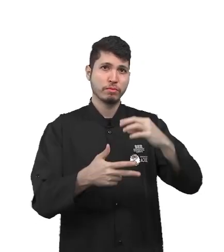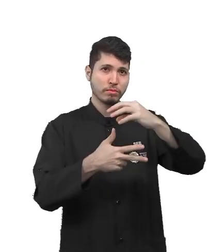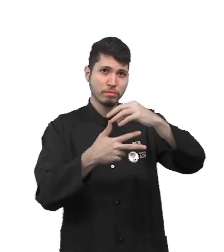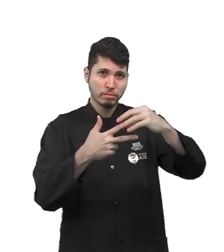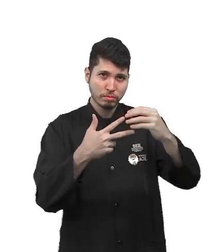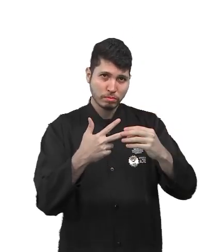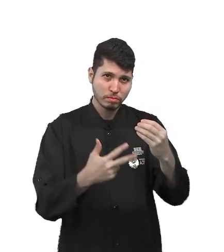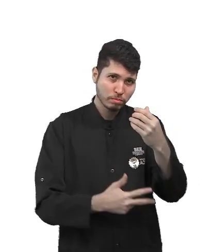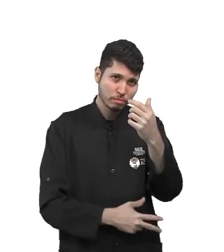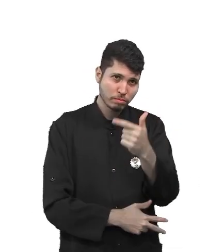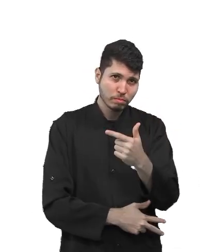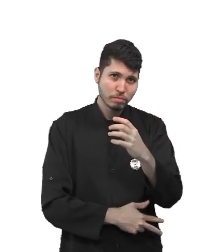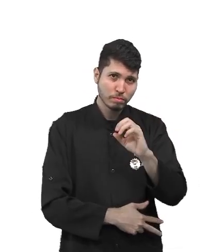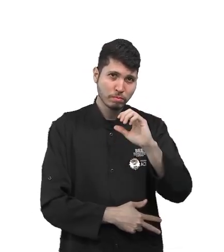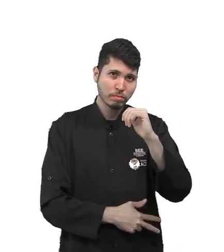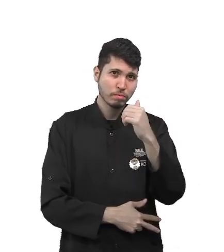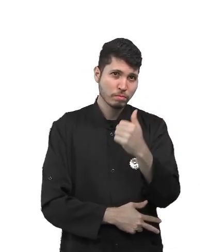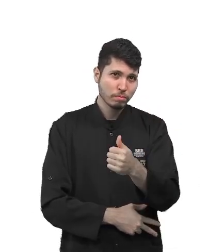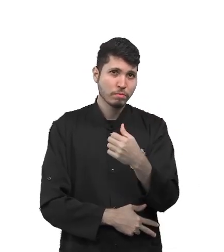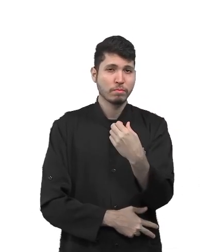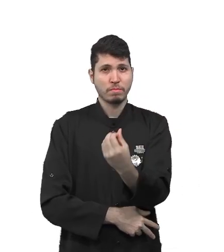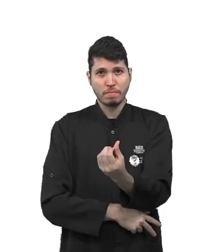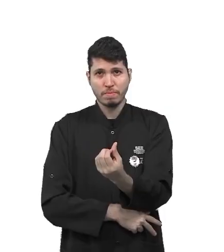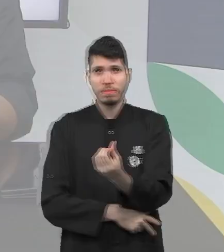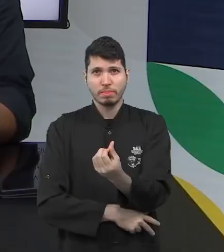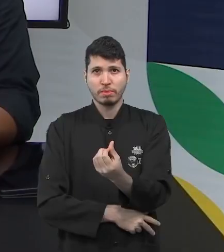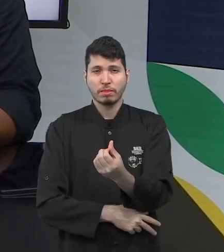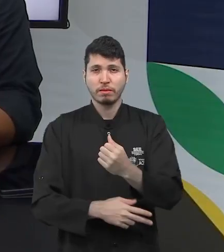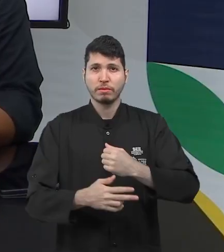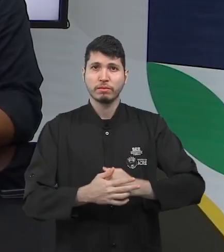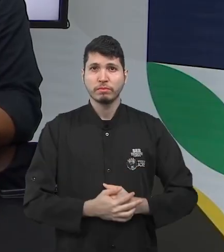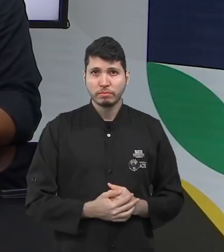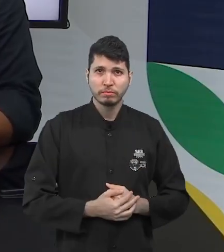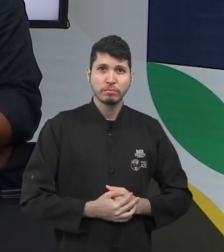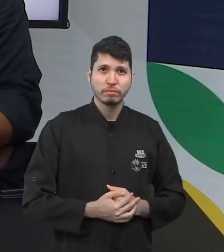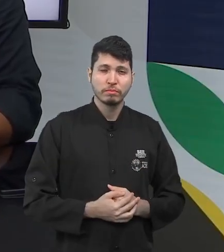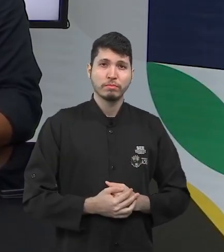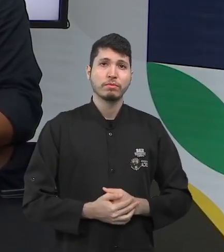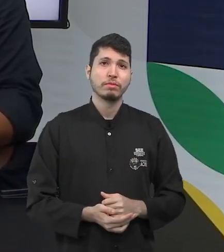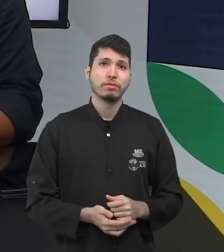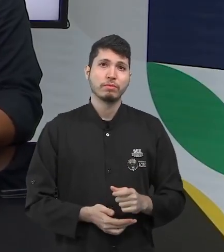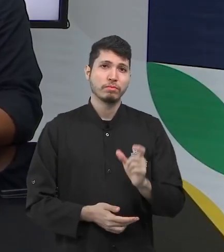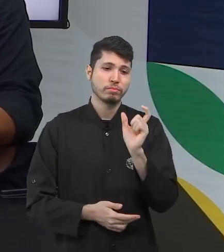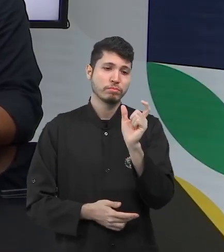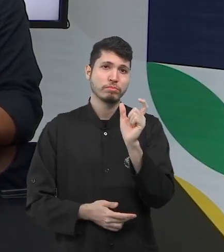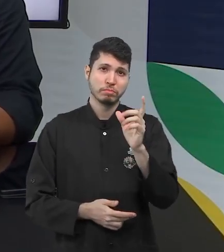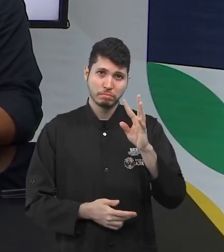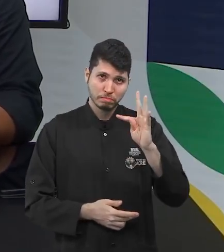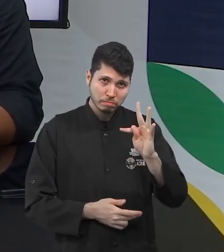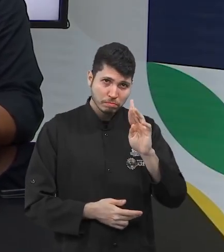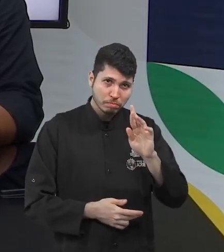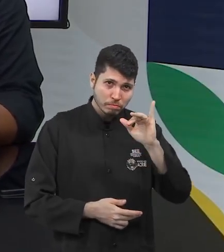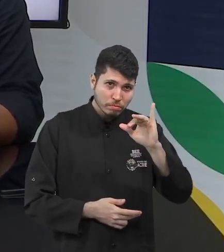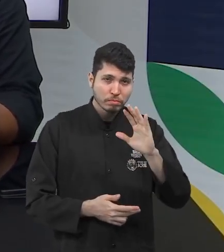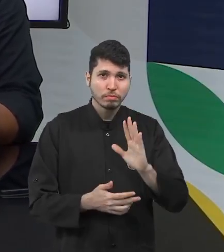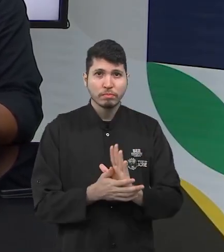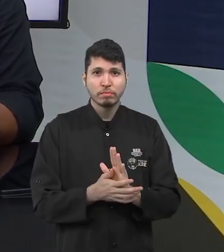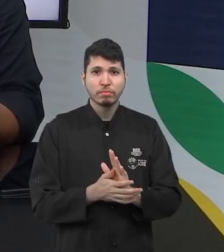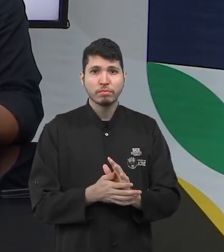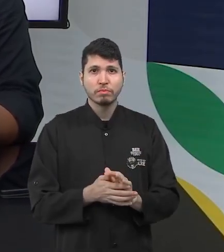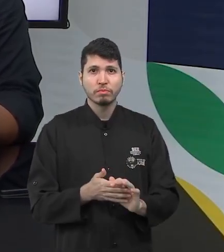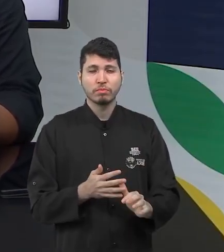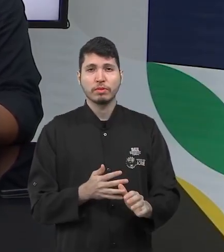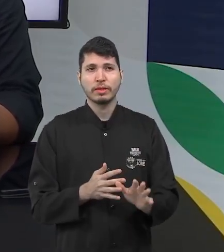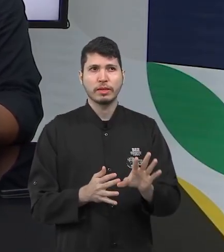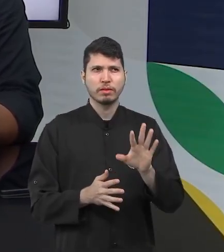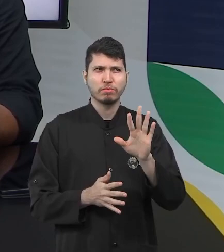2016. Professor, essa questão aqui é que nível? Estudante, vamos entender o seguinte, existe uma coisa chamada TRI. O TRI, ele mede mais ou menos a quantidade de erros de